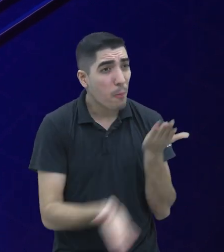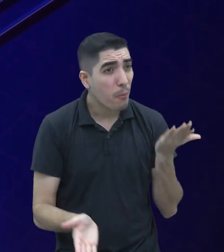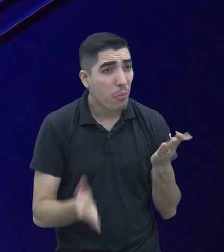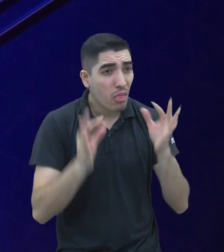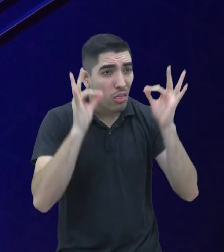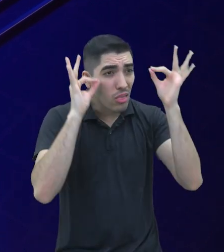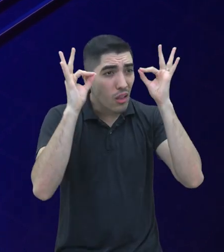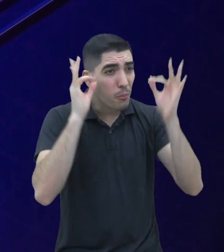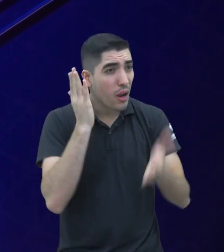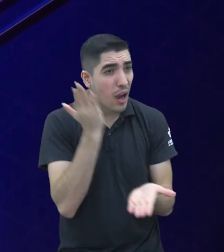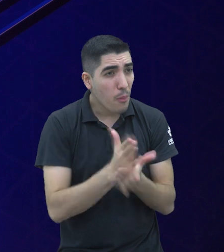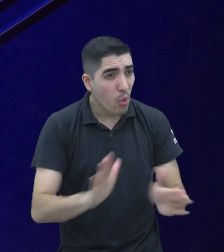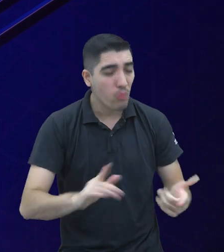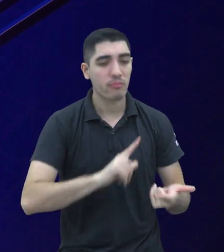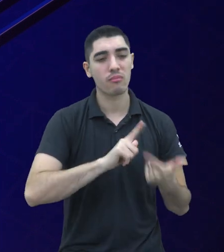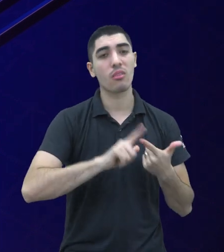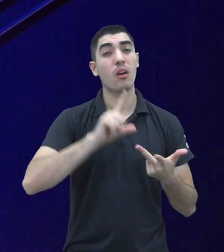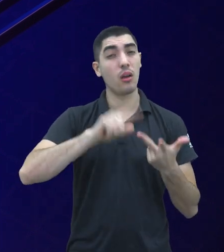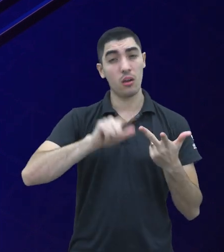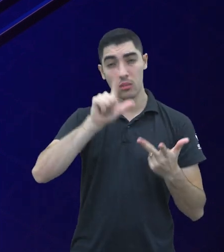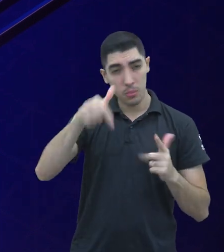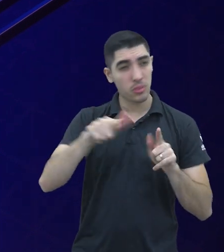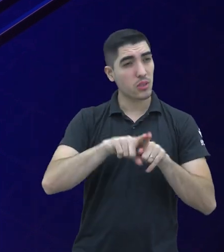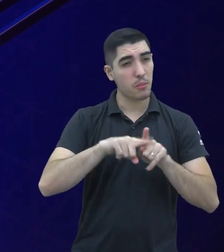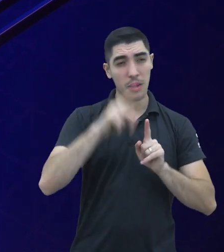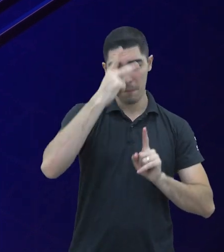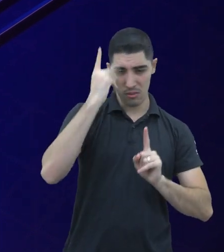aos remédios, ele sofria bullying, né, até